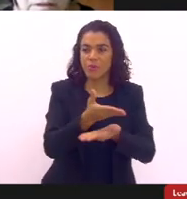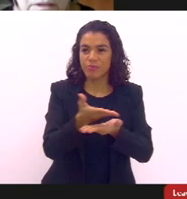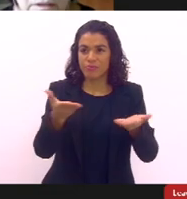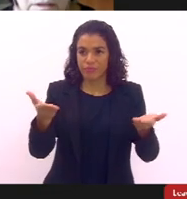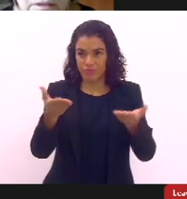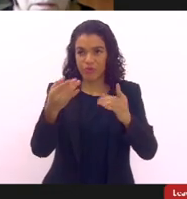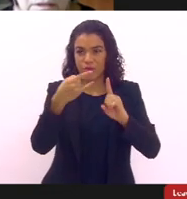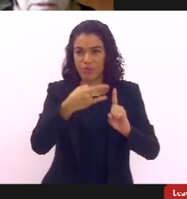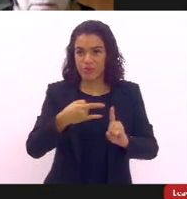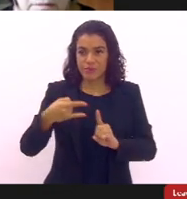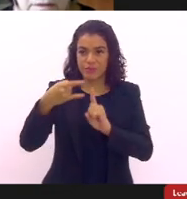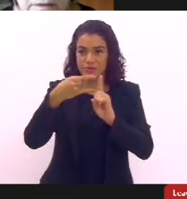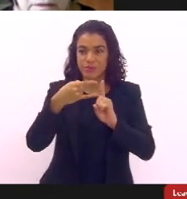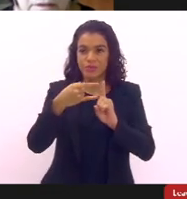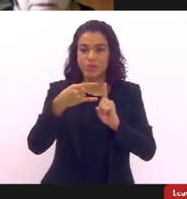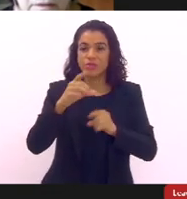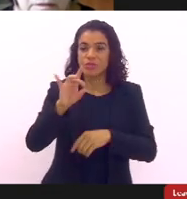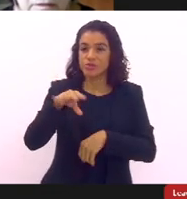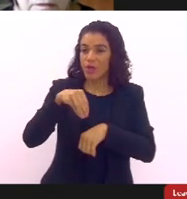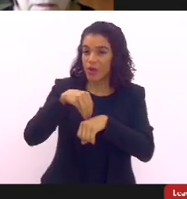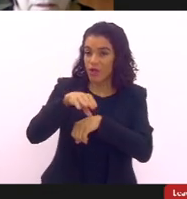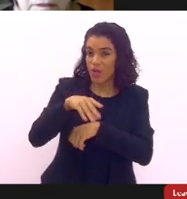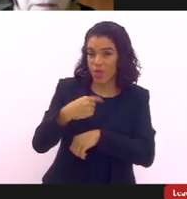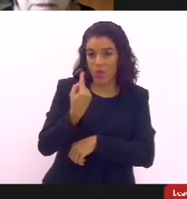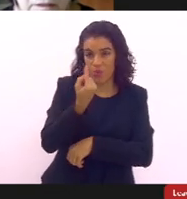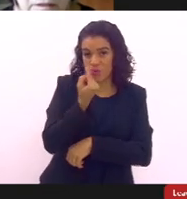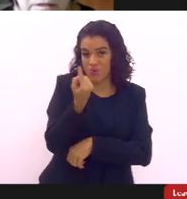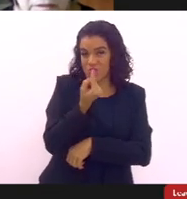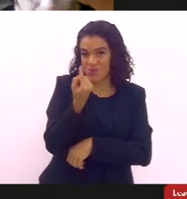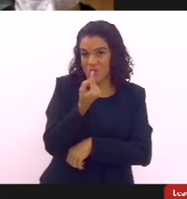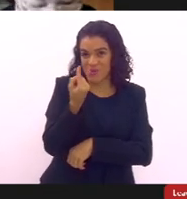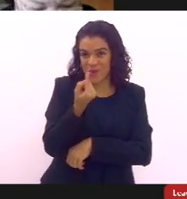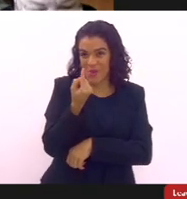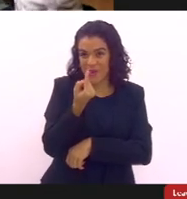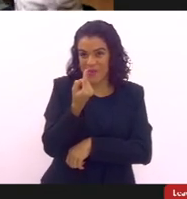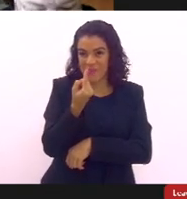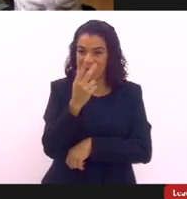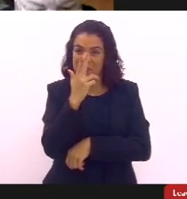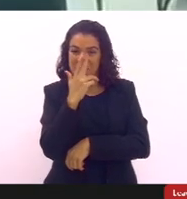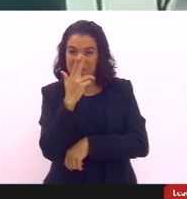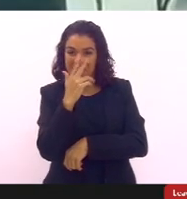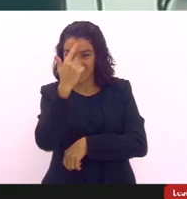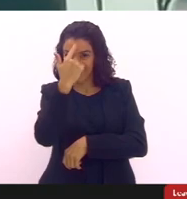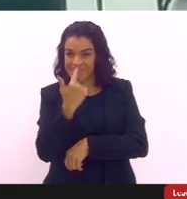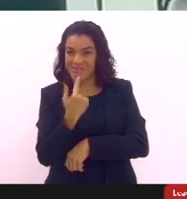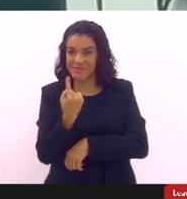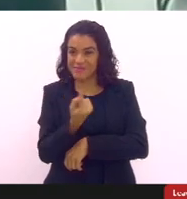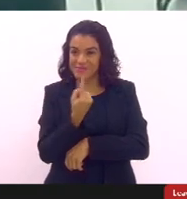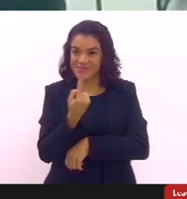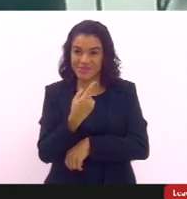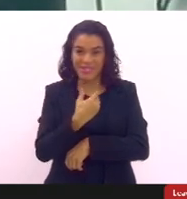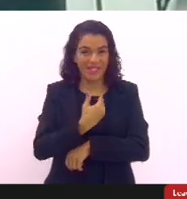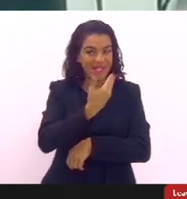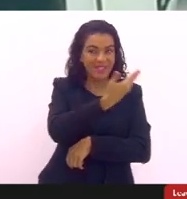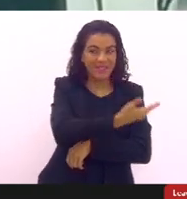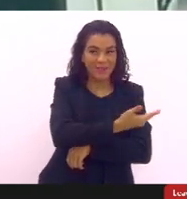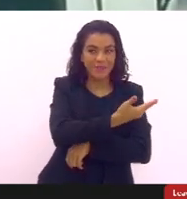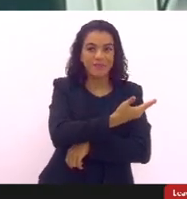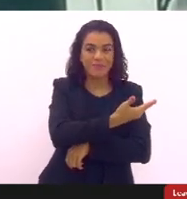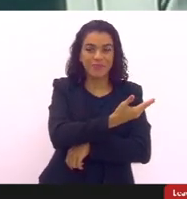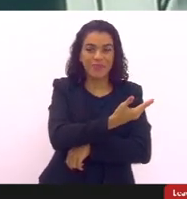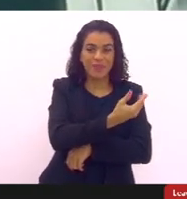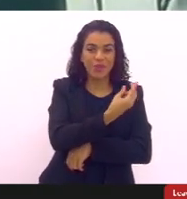quero só informar que eu não estou só aqui, né? Apesar de estar aparecendo só a minha imagem, eu estou aqui acompanhado de